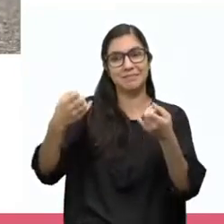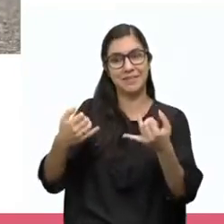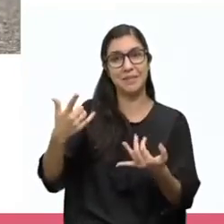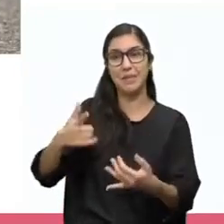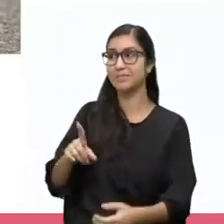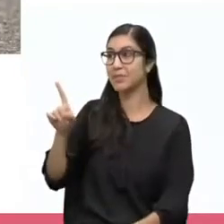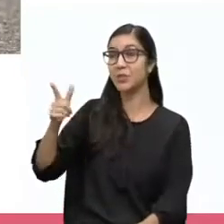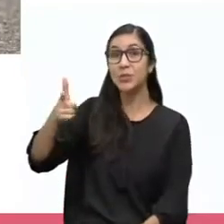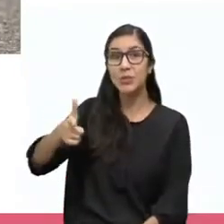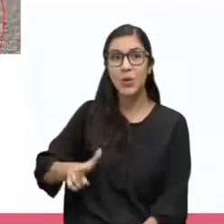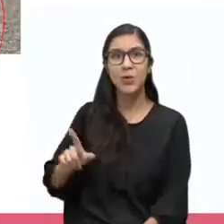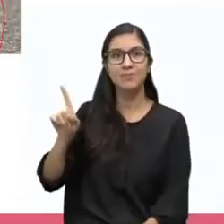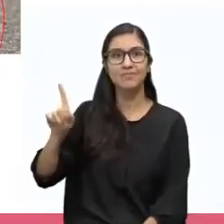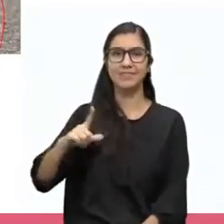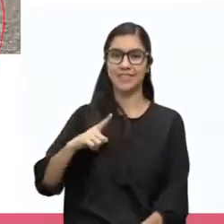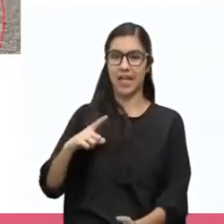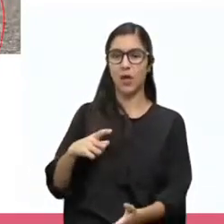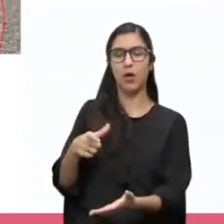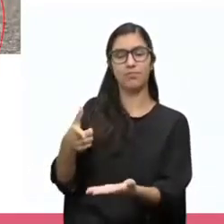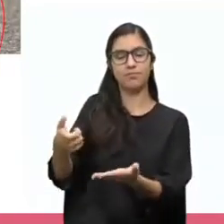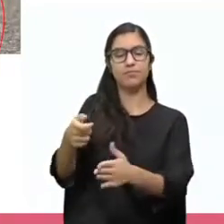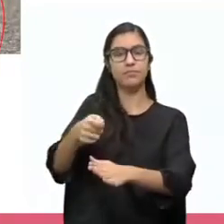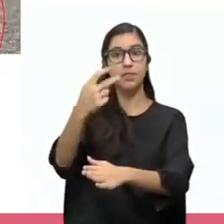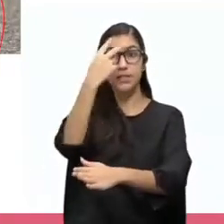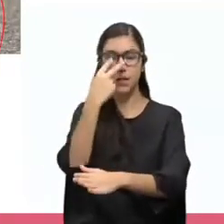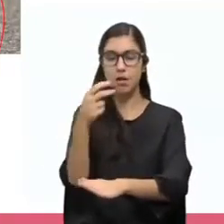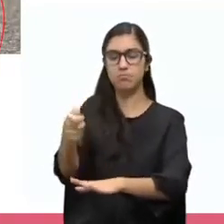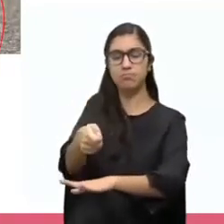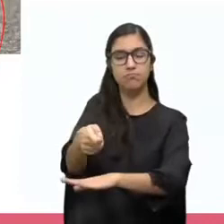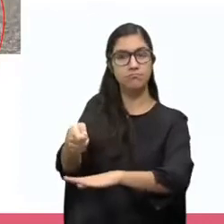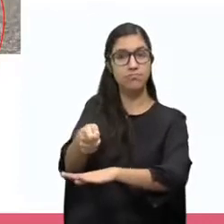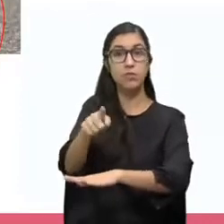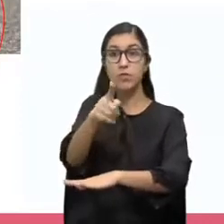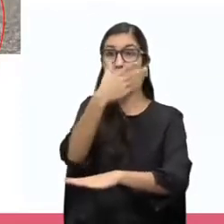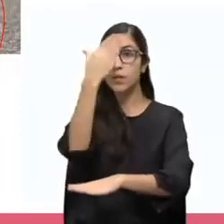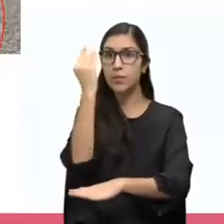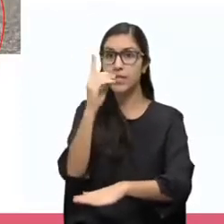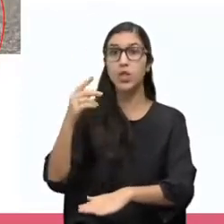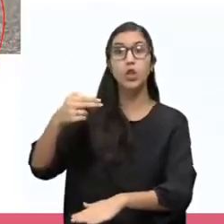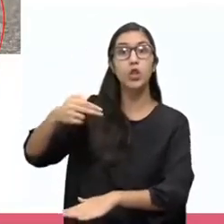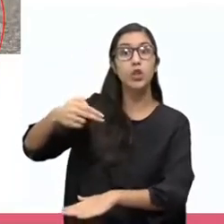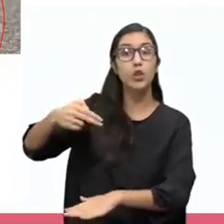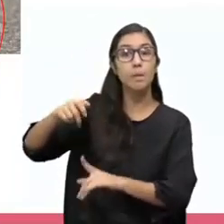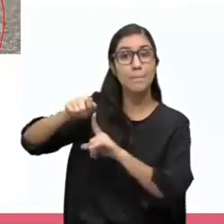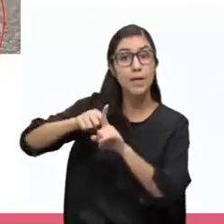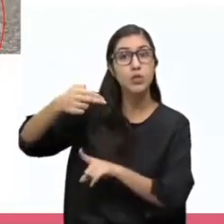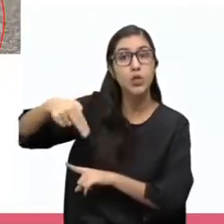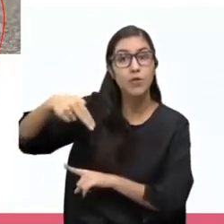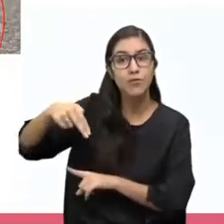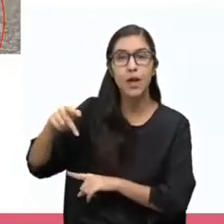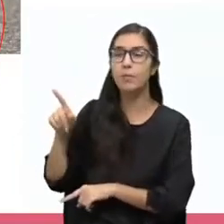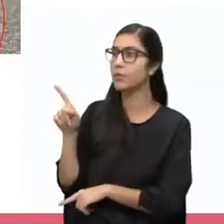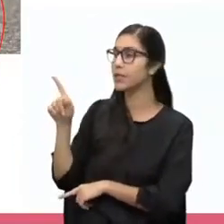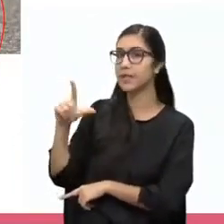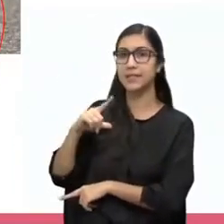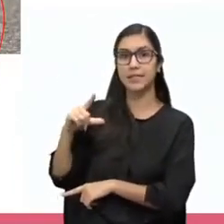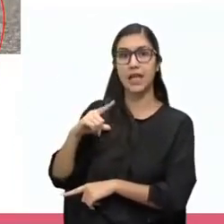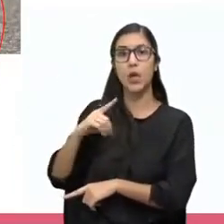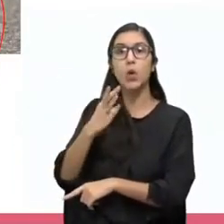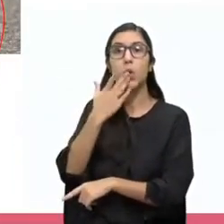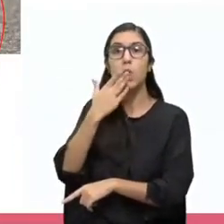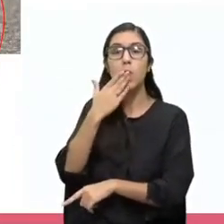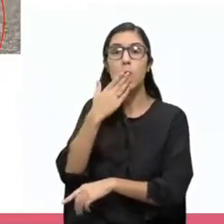falar novamente da bengala. Não quero que vocês esqueçam, né? Novembro, branco e vermelho, e inclusive a